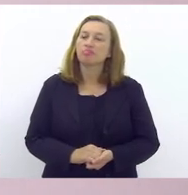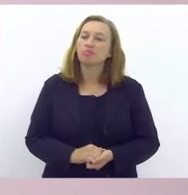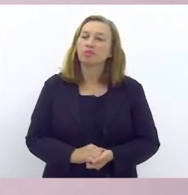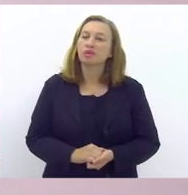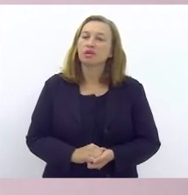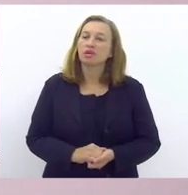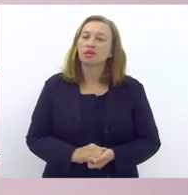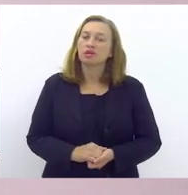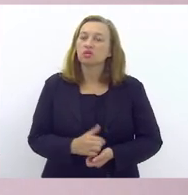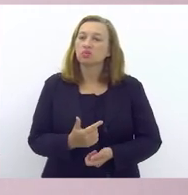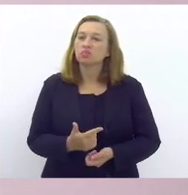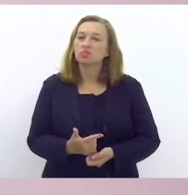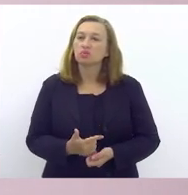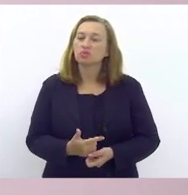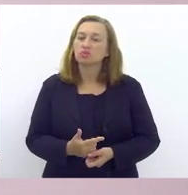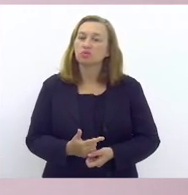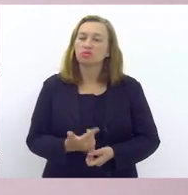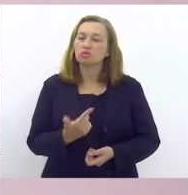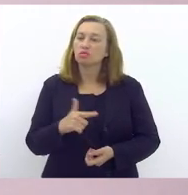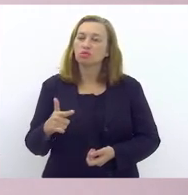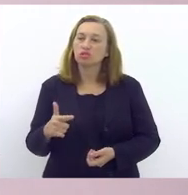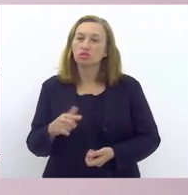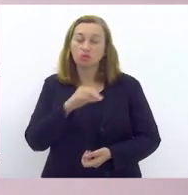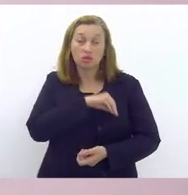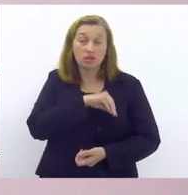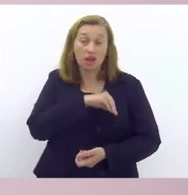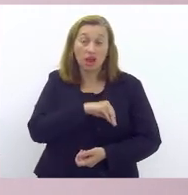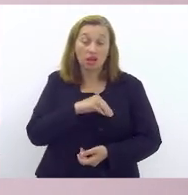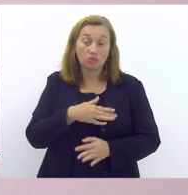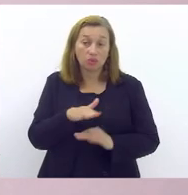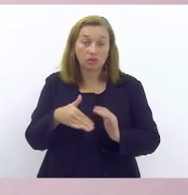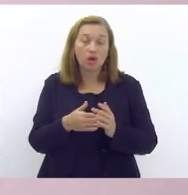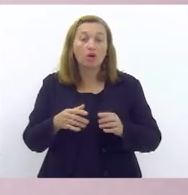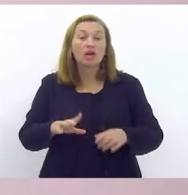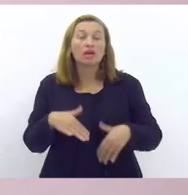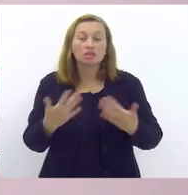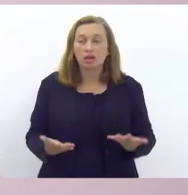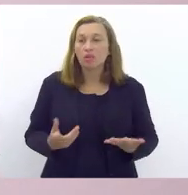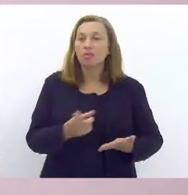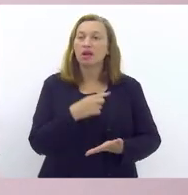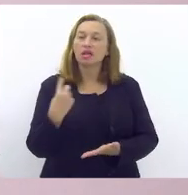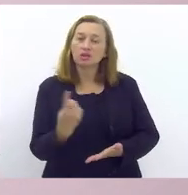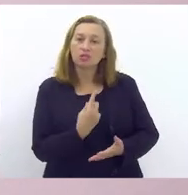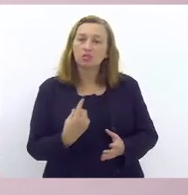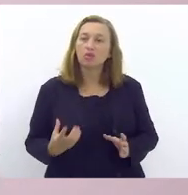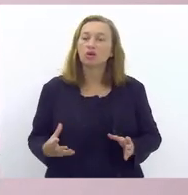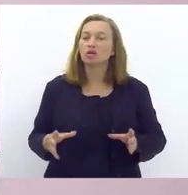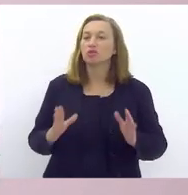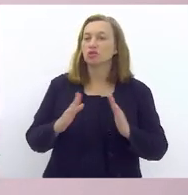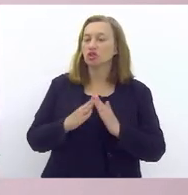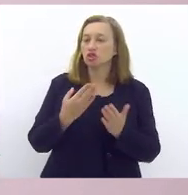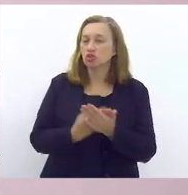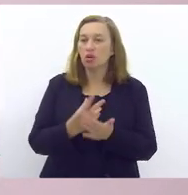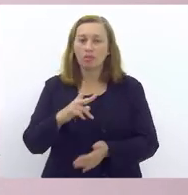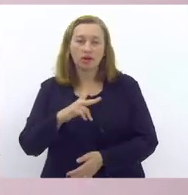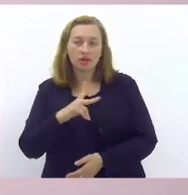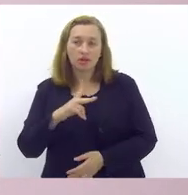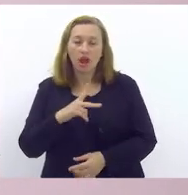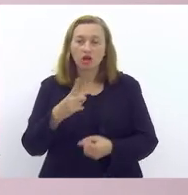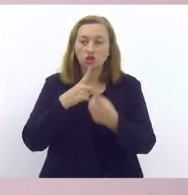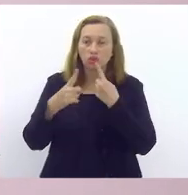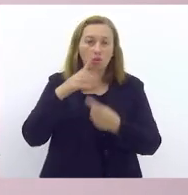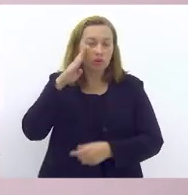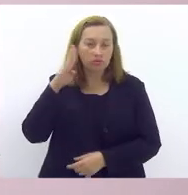questão de ter essa questão do piso. Então, para nós, na rede privada, o debate principal